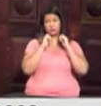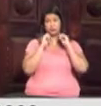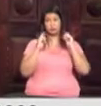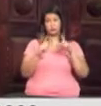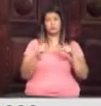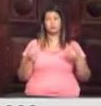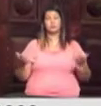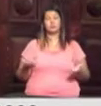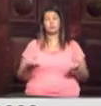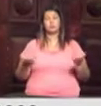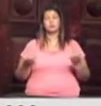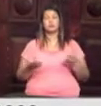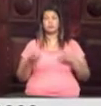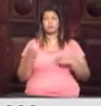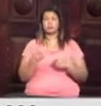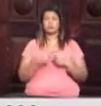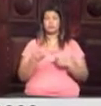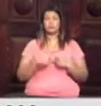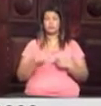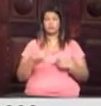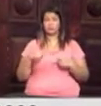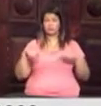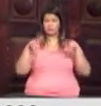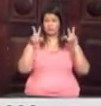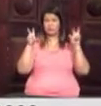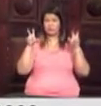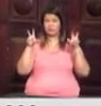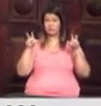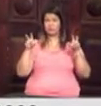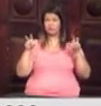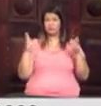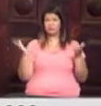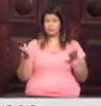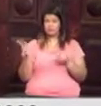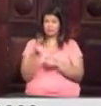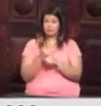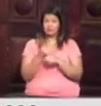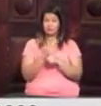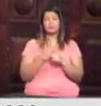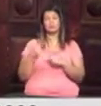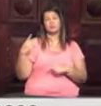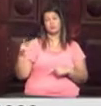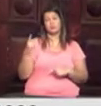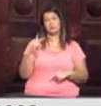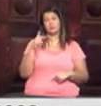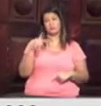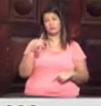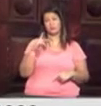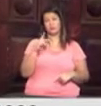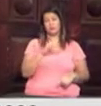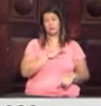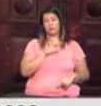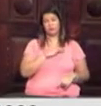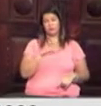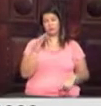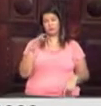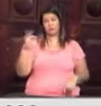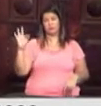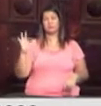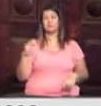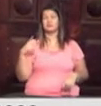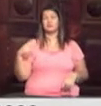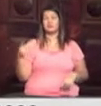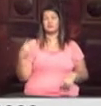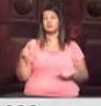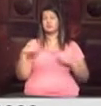Legislativa hoje sobre a questão dessa operação da Polícia Federal chamada de Quinto do Ouro. Coloquei